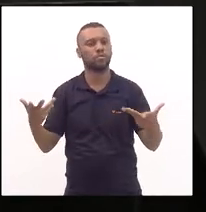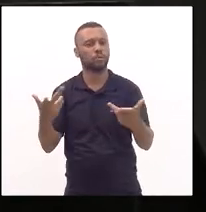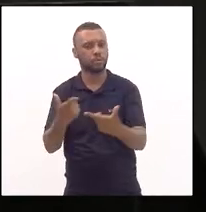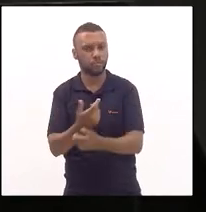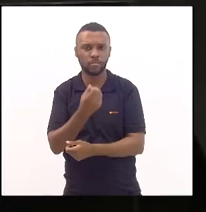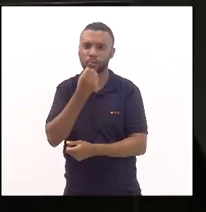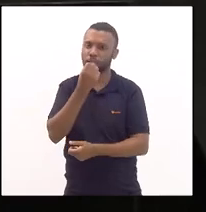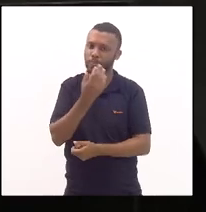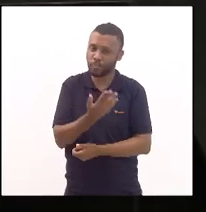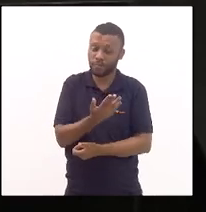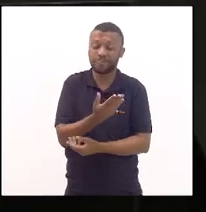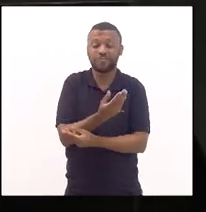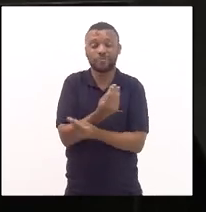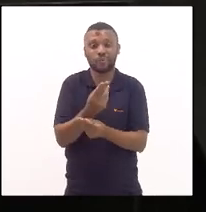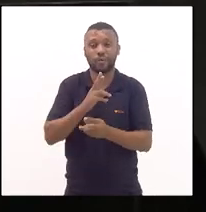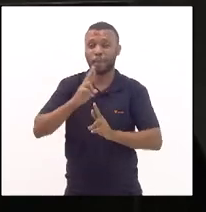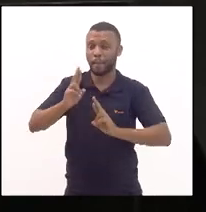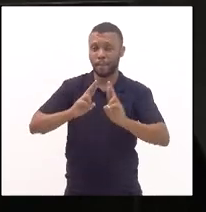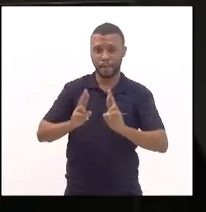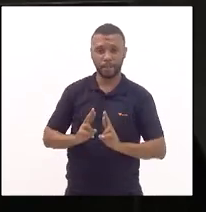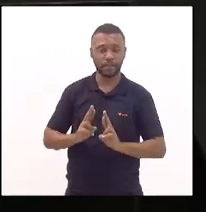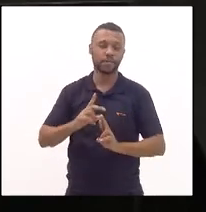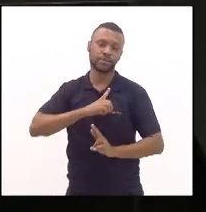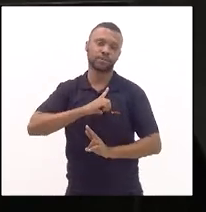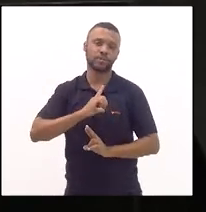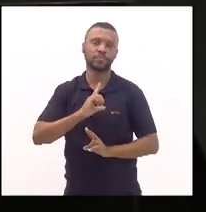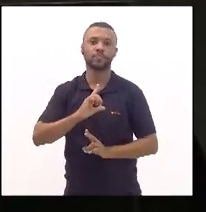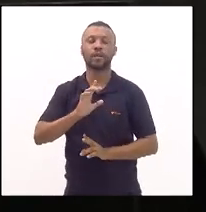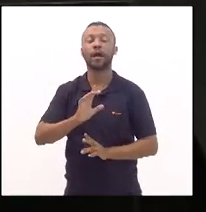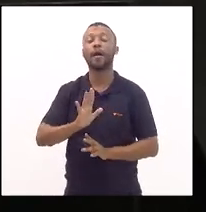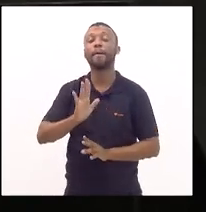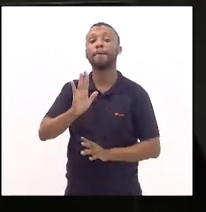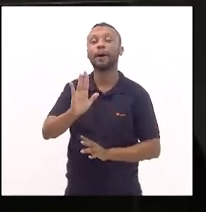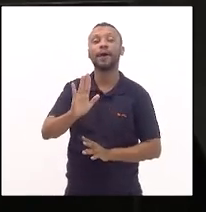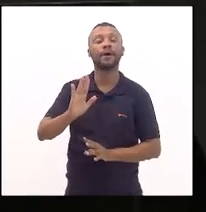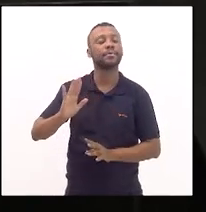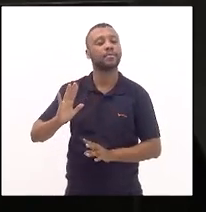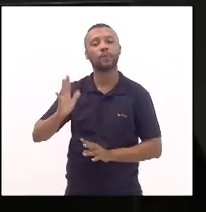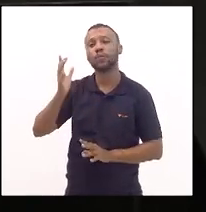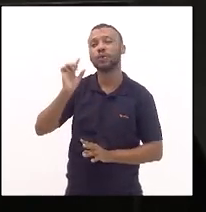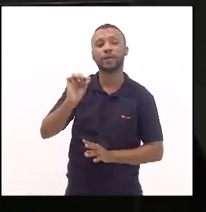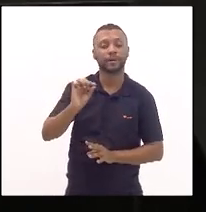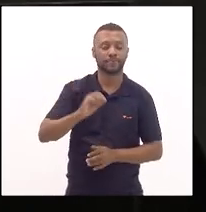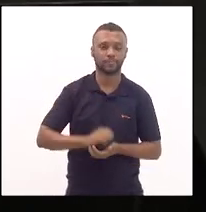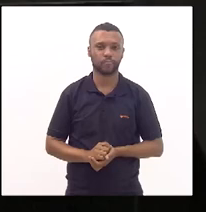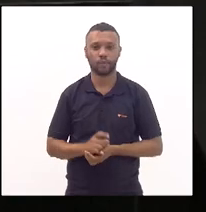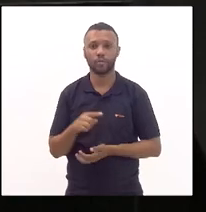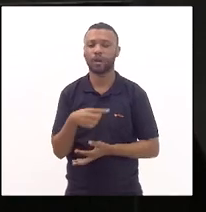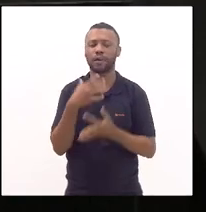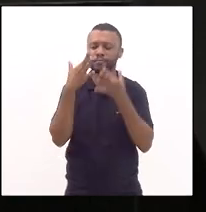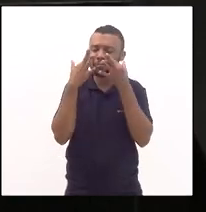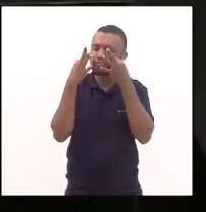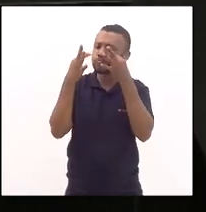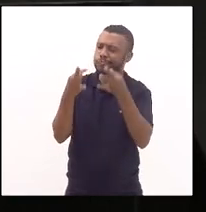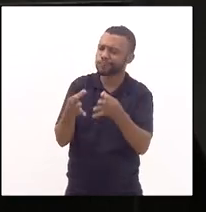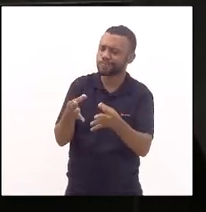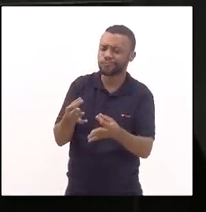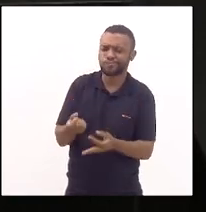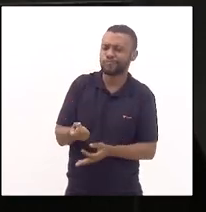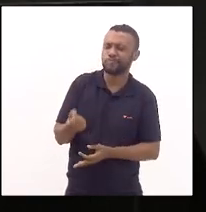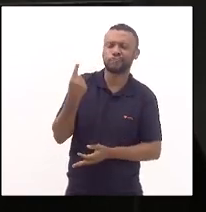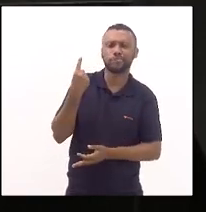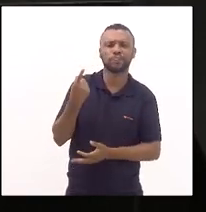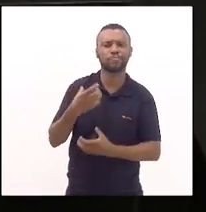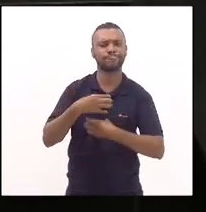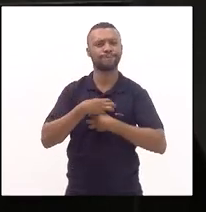trabalho, com muitos resultados, mas que nos chama a atenção, de fato, de